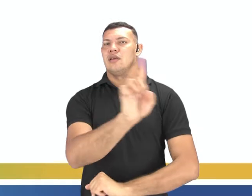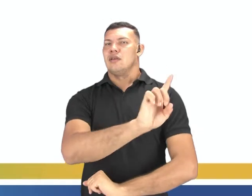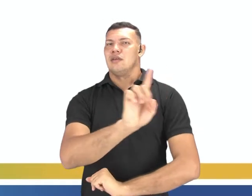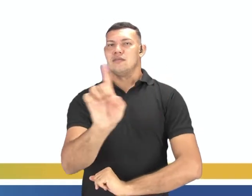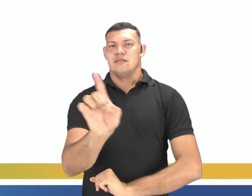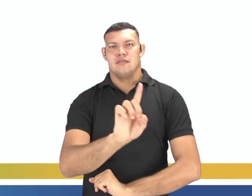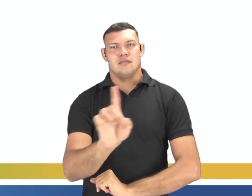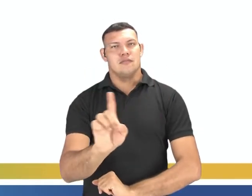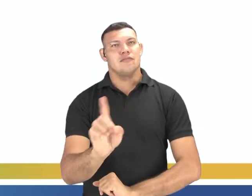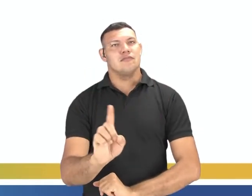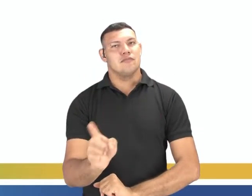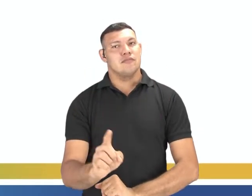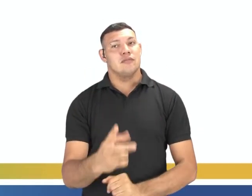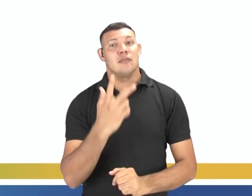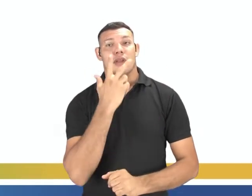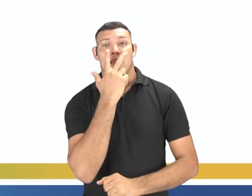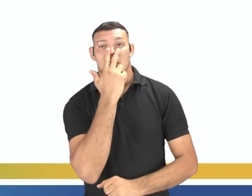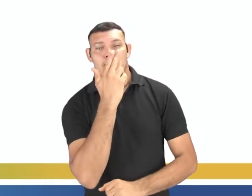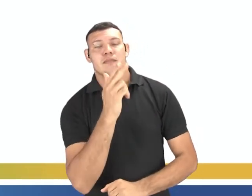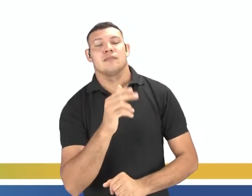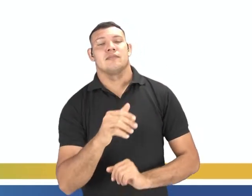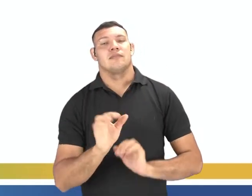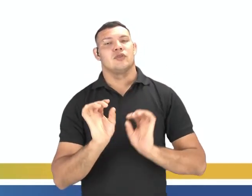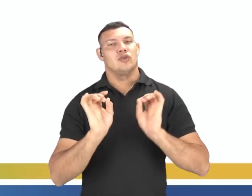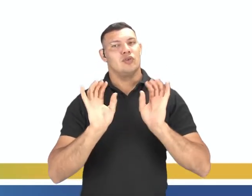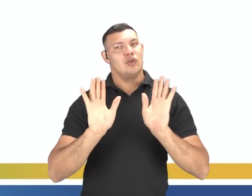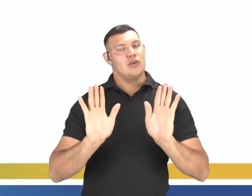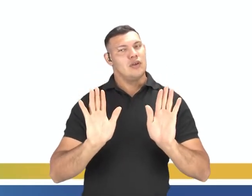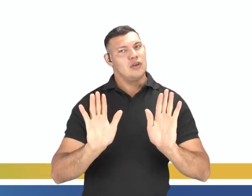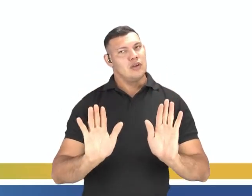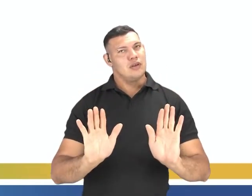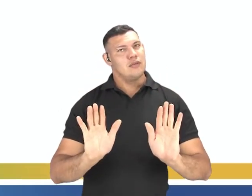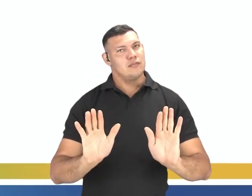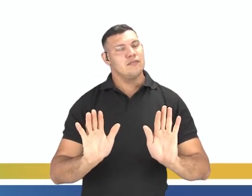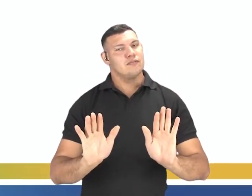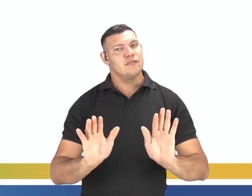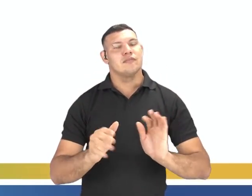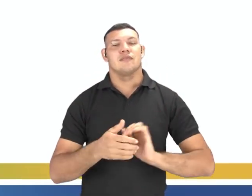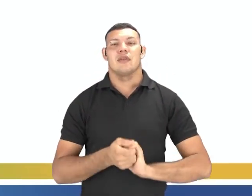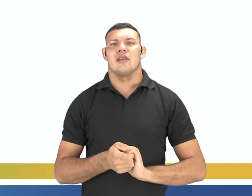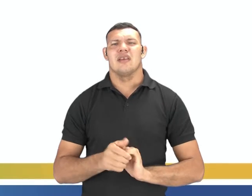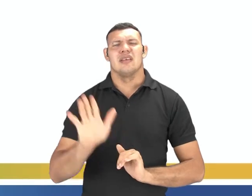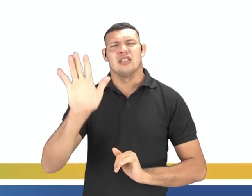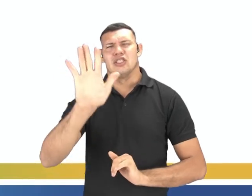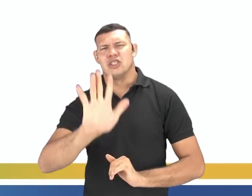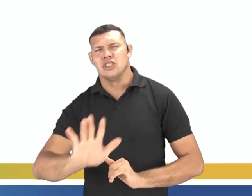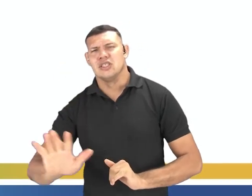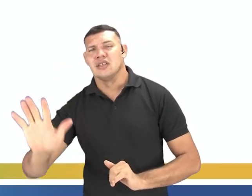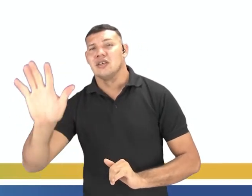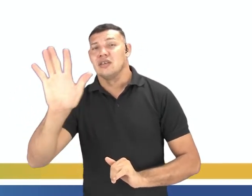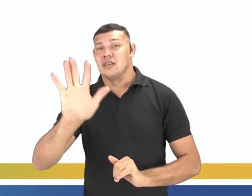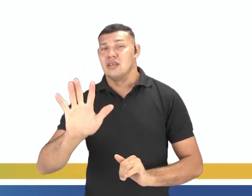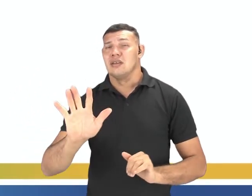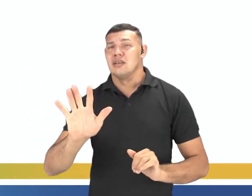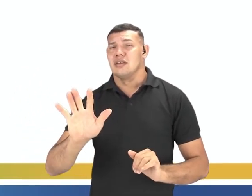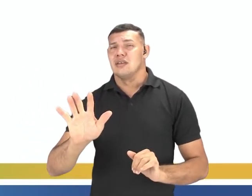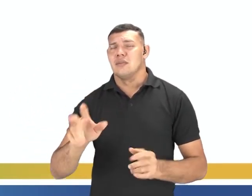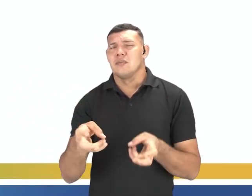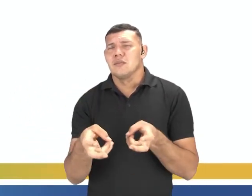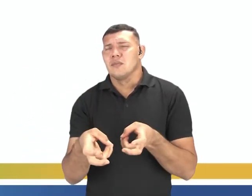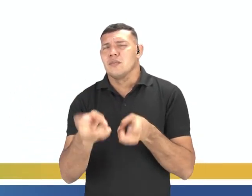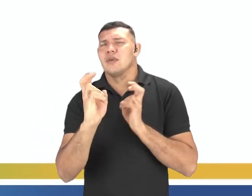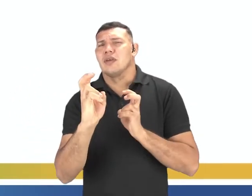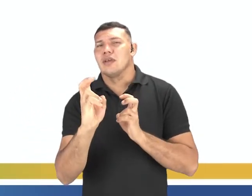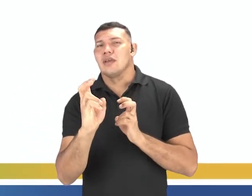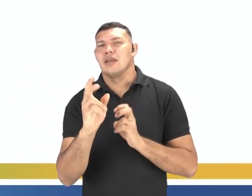homógrafas. Elas só são parecidas, semelhantes. E geralmente essa semelhança, ela só aparece